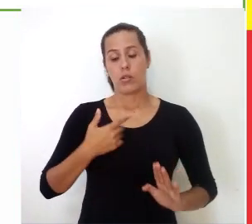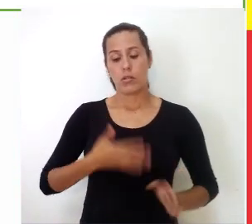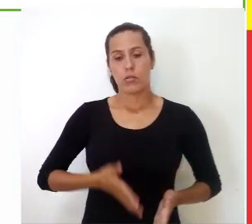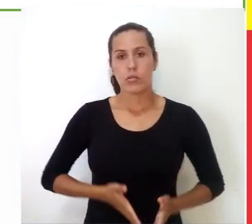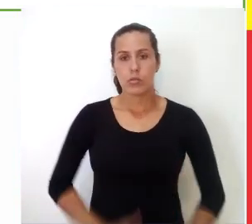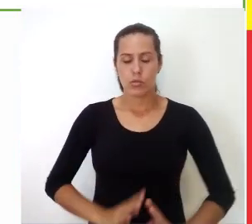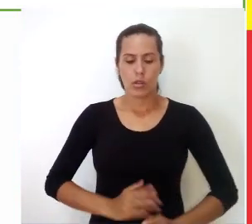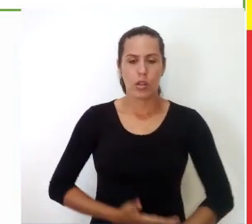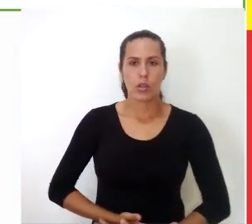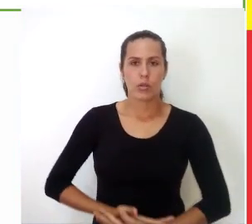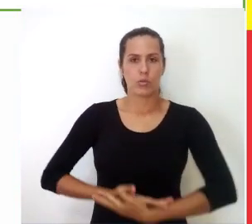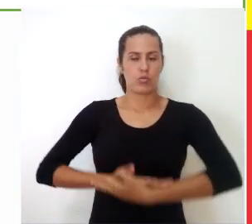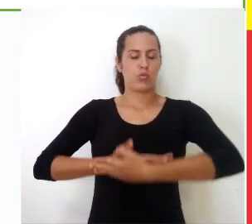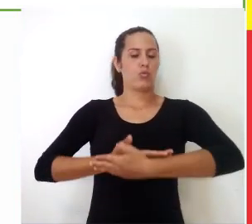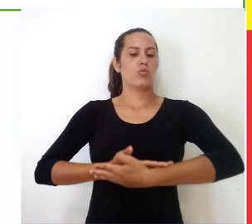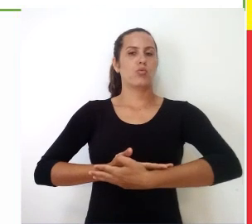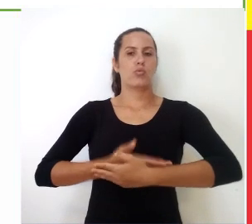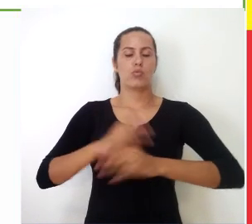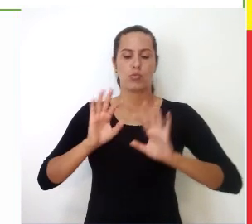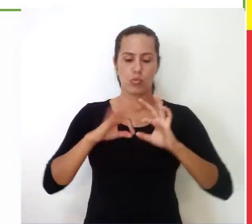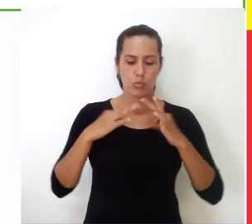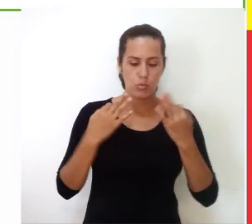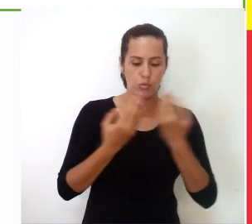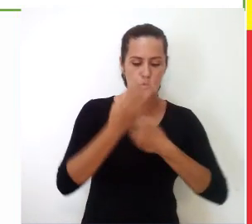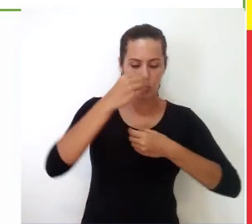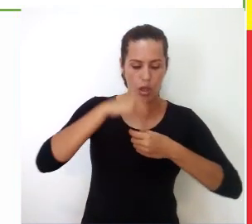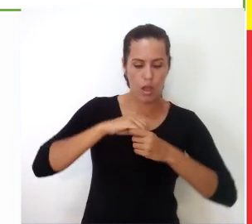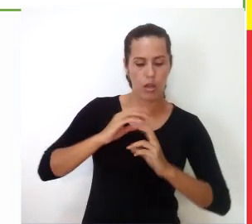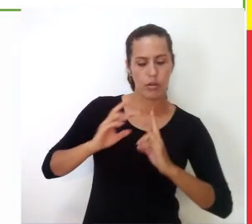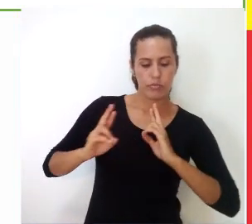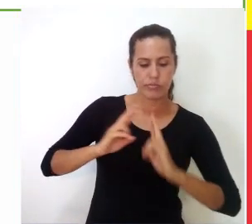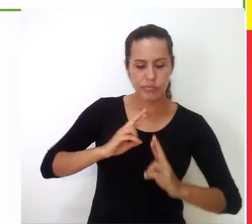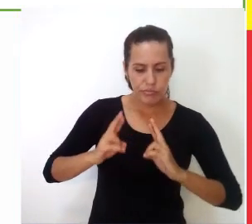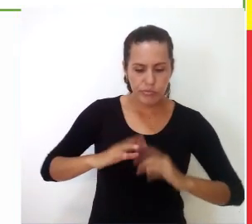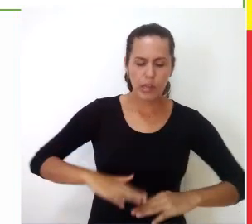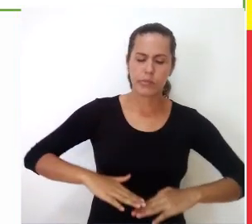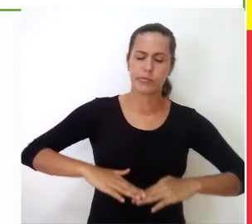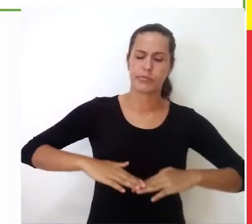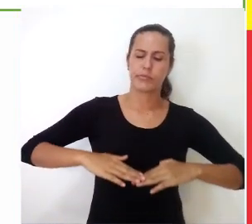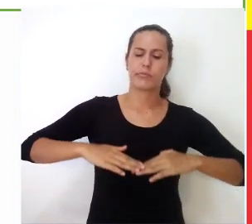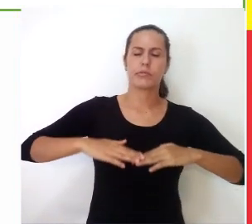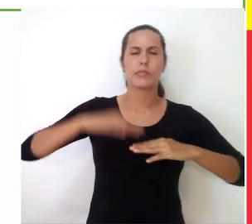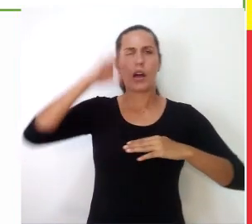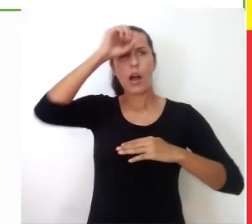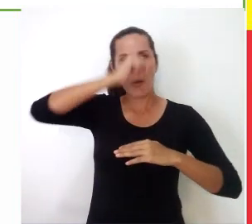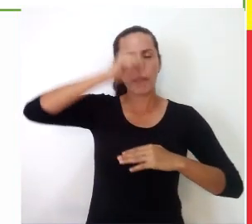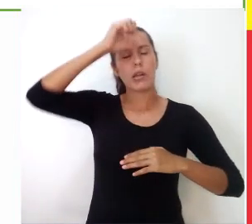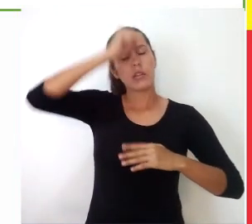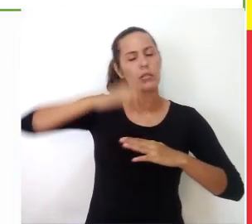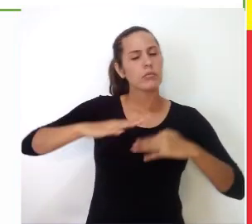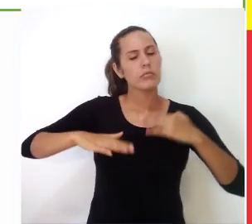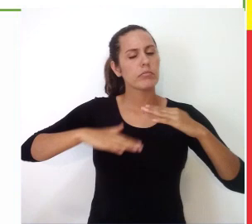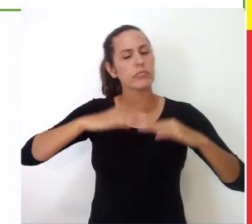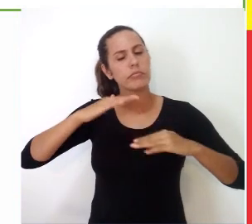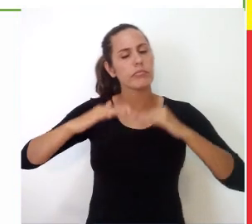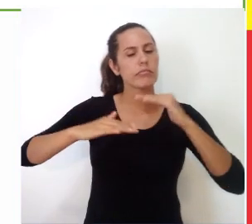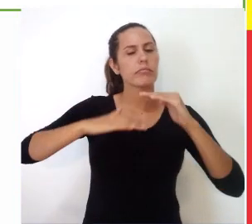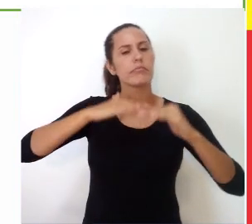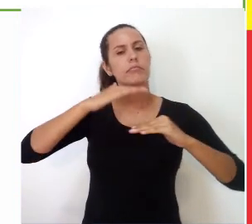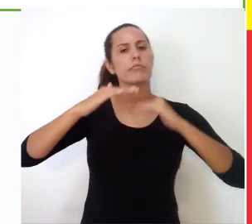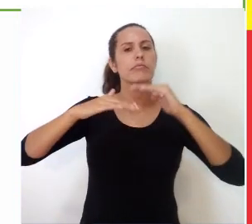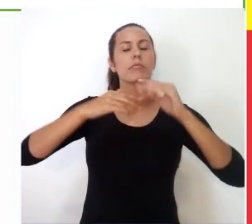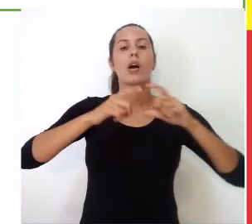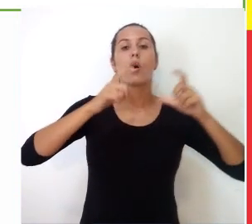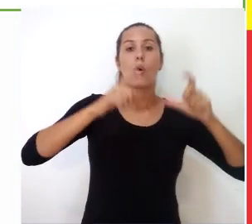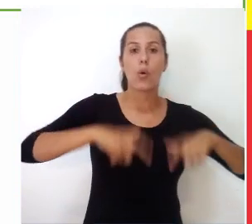é moldado através dos relacionamentos com pessoas da sociedade, onde nasce, onde vive